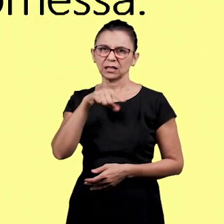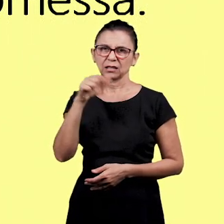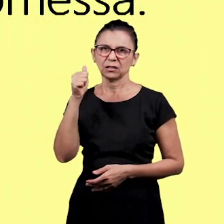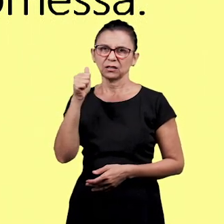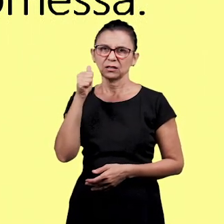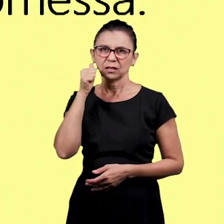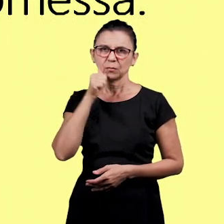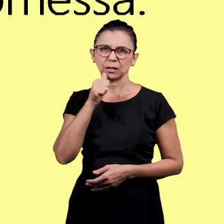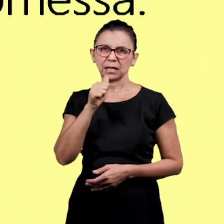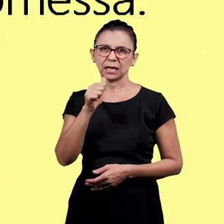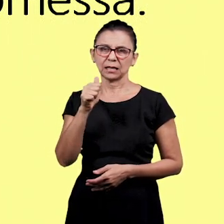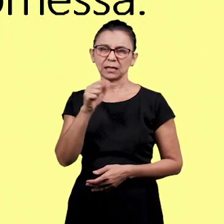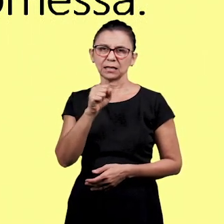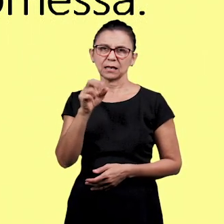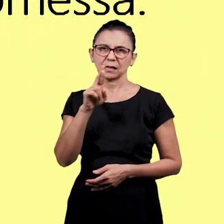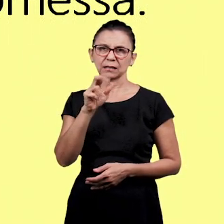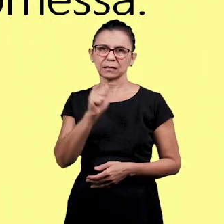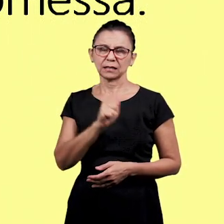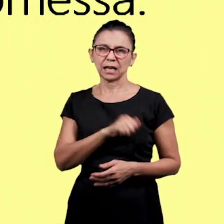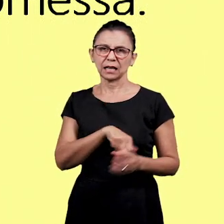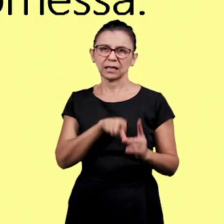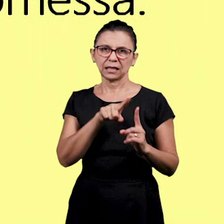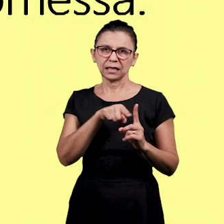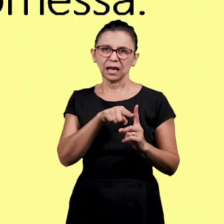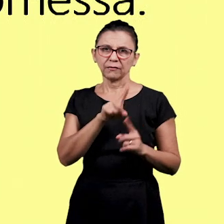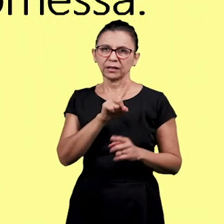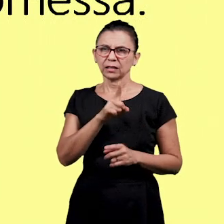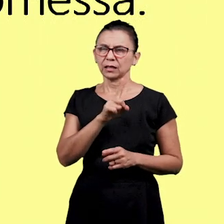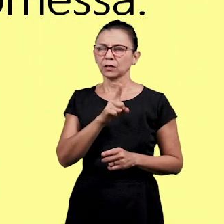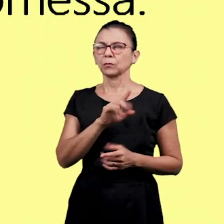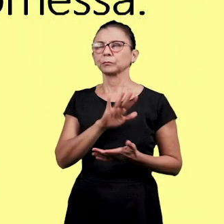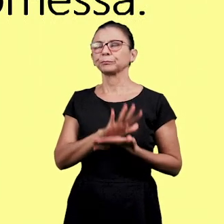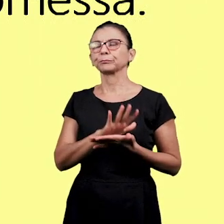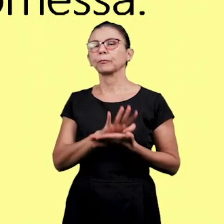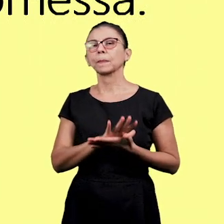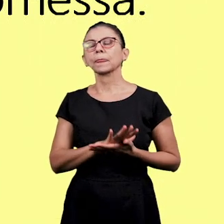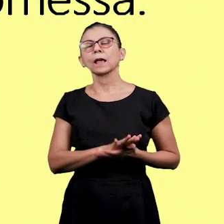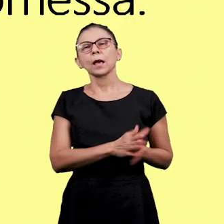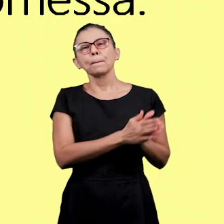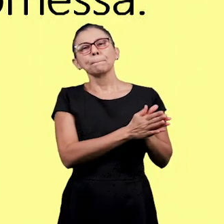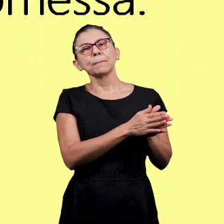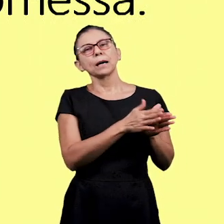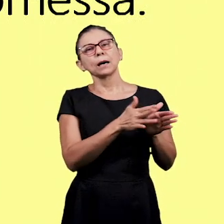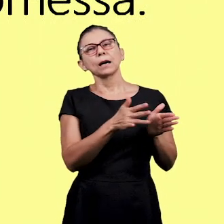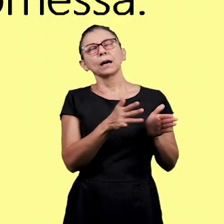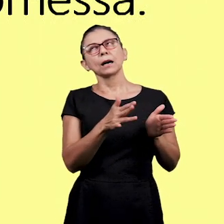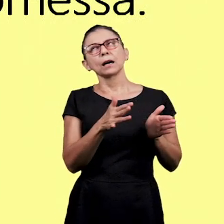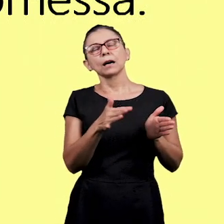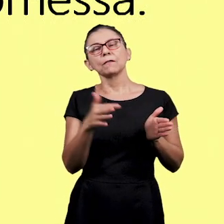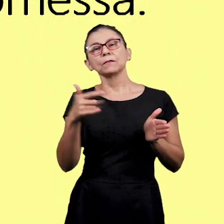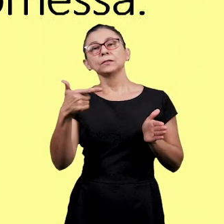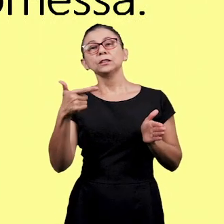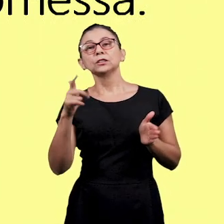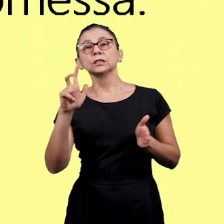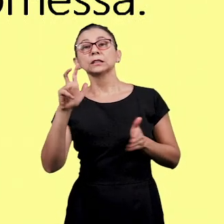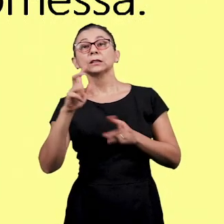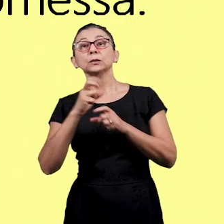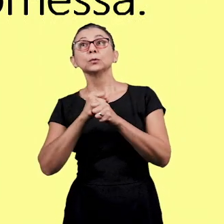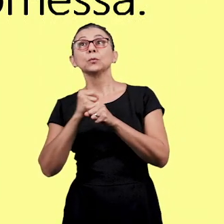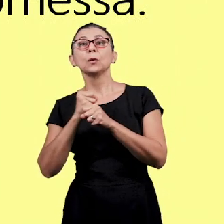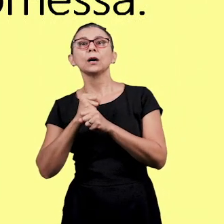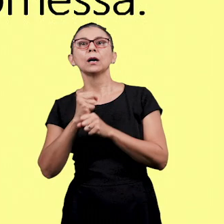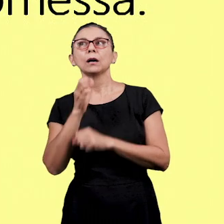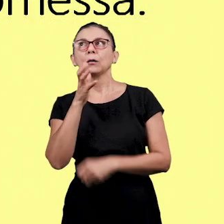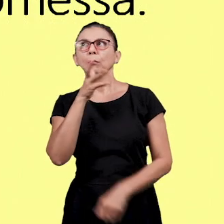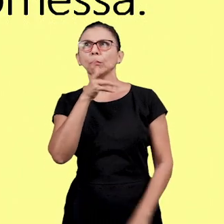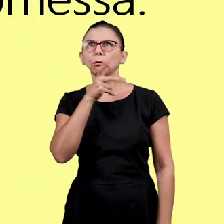20, 25 anos se passaram, até que Deus visitou a